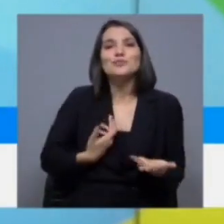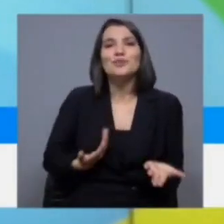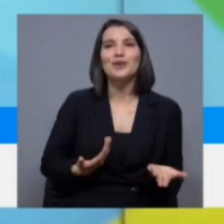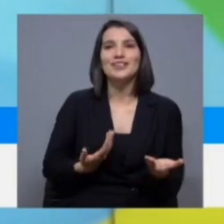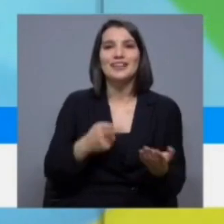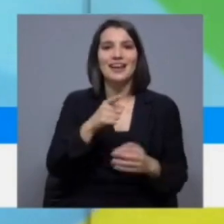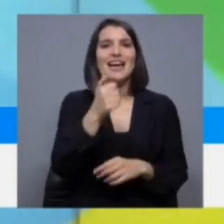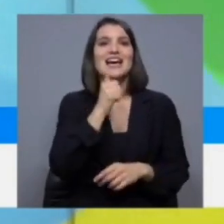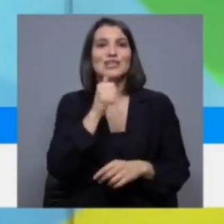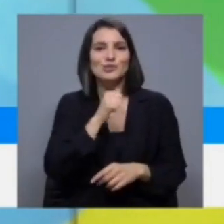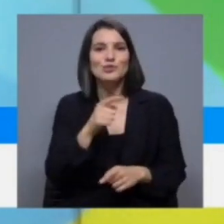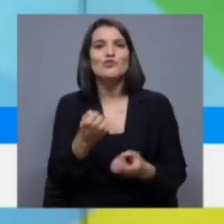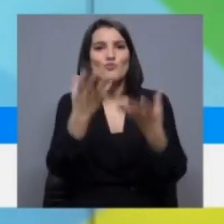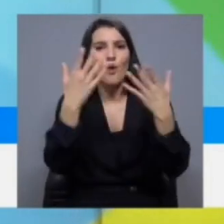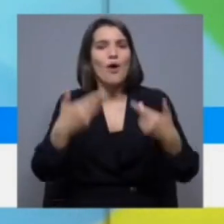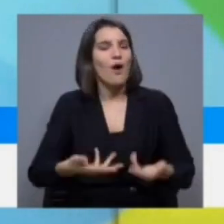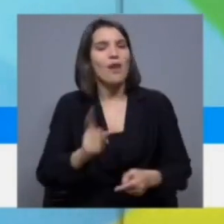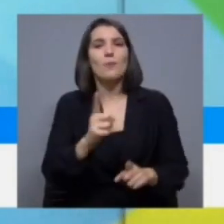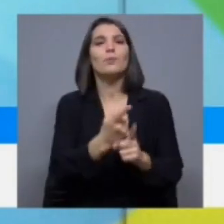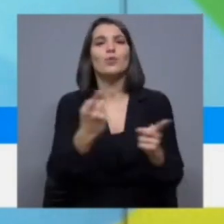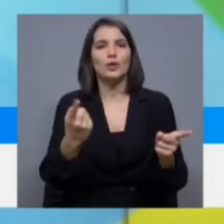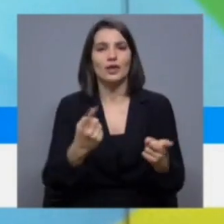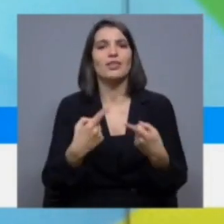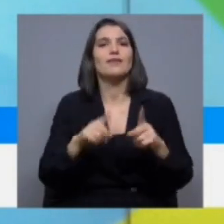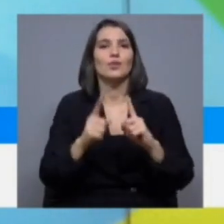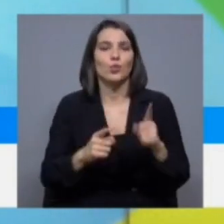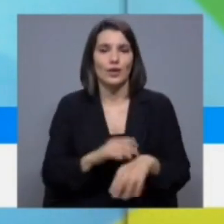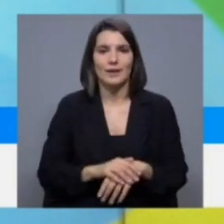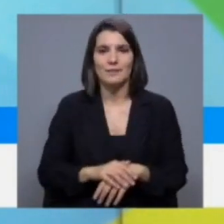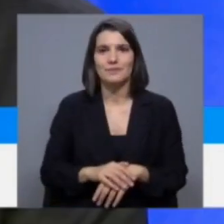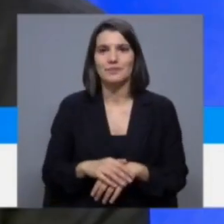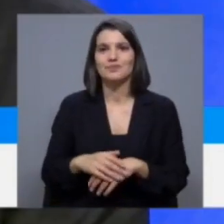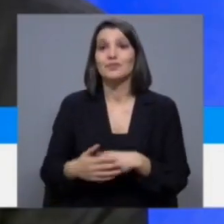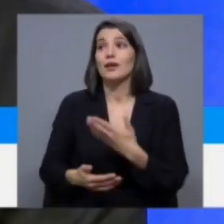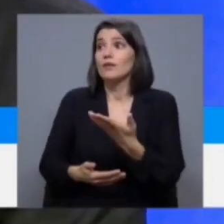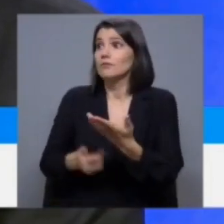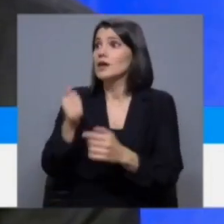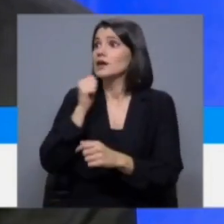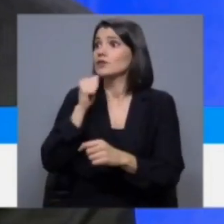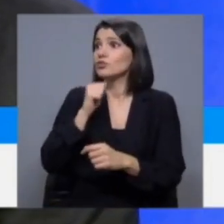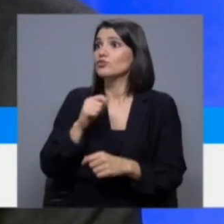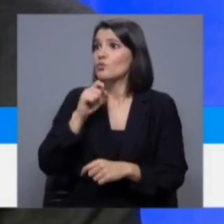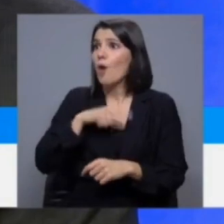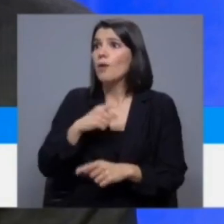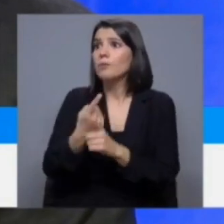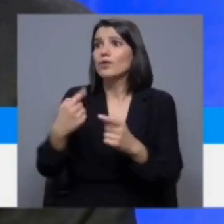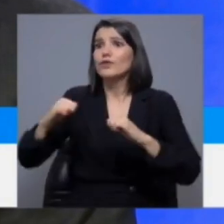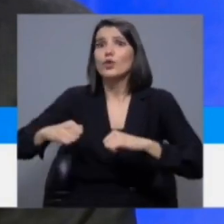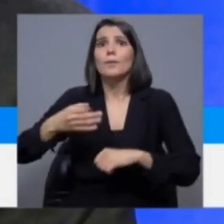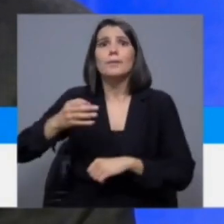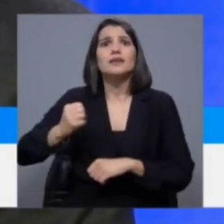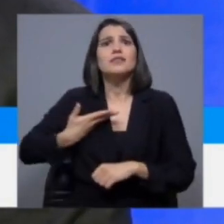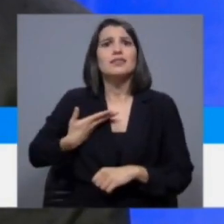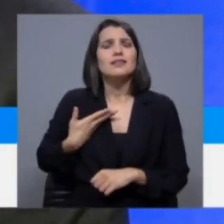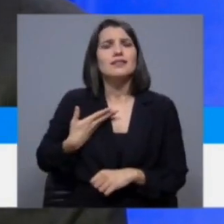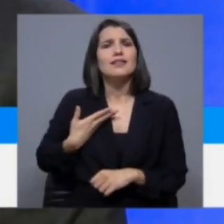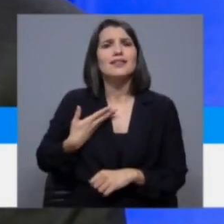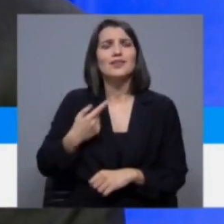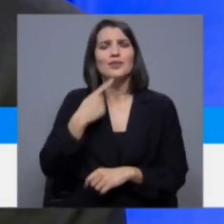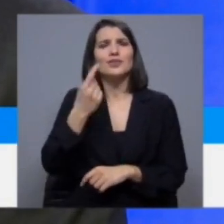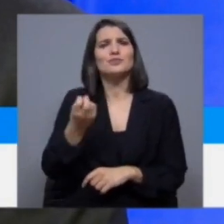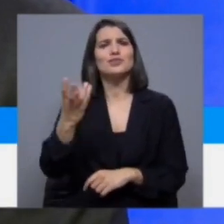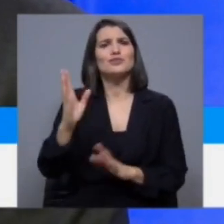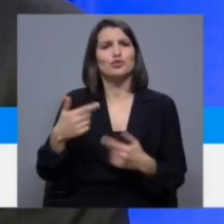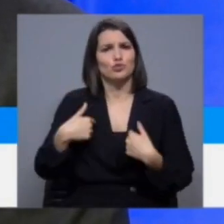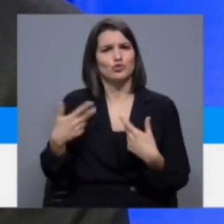e o pensa só o Claro então agora não é porque o que é que mudou o que aconteceu foi que é que estamos com o seu só foi possível nós fizemos o porque eu peço daí e